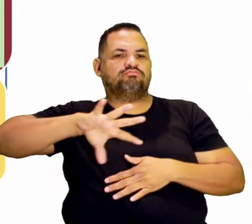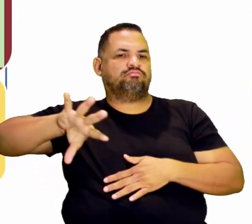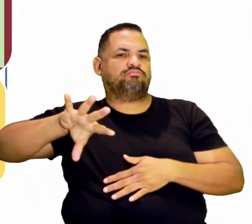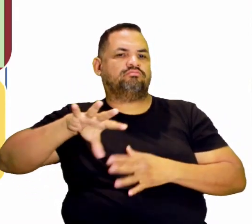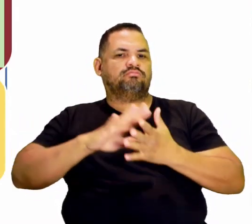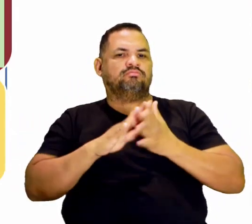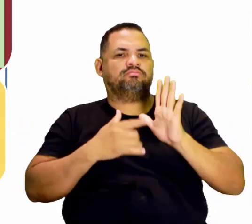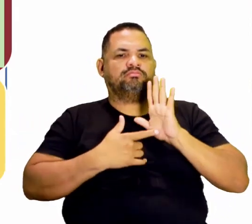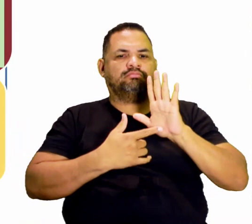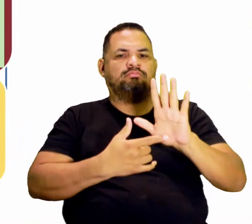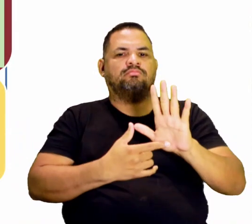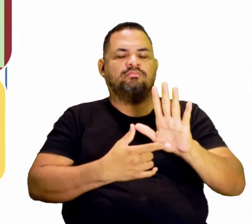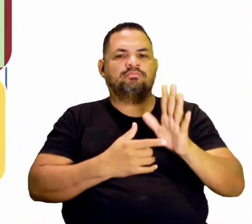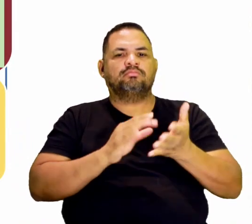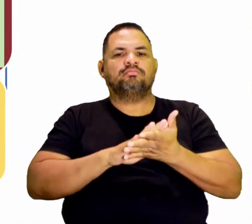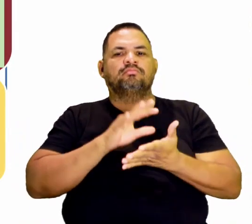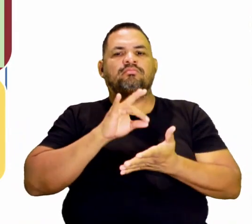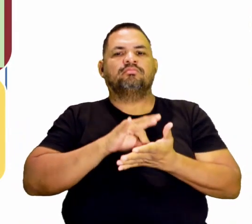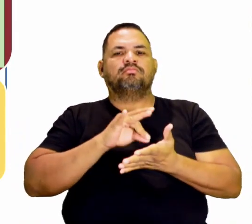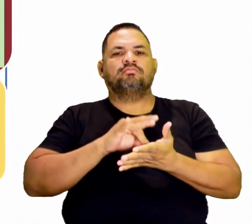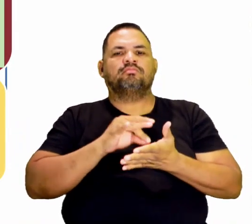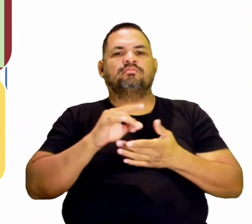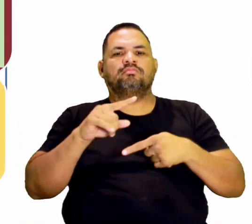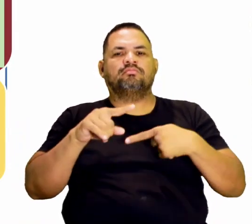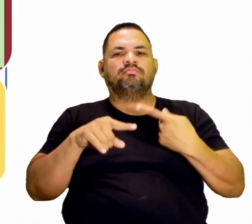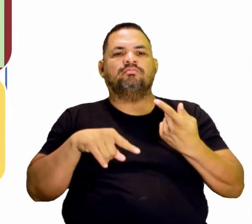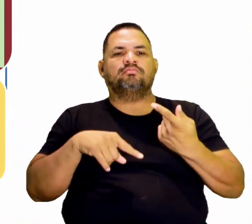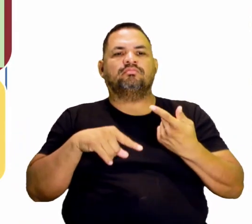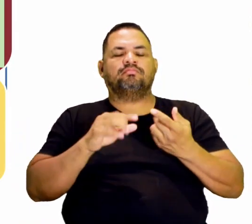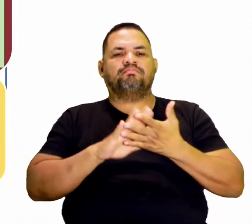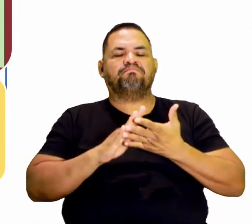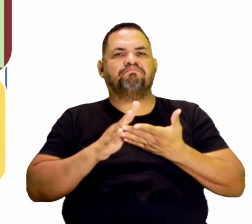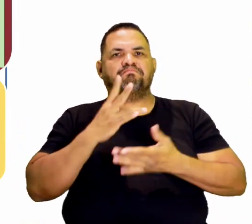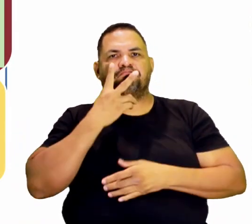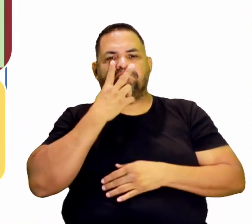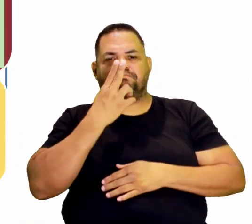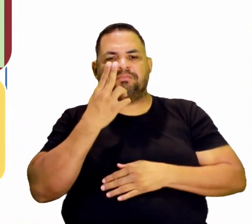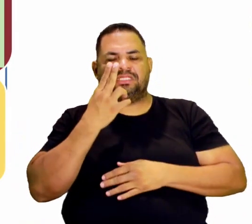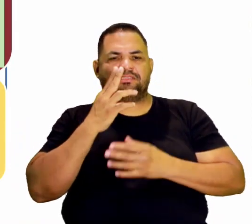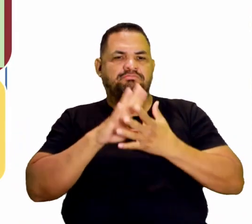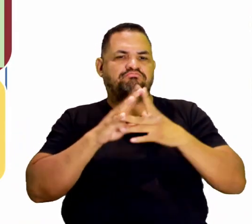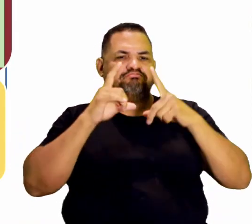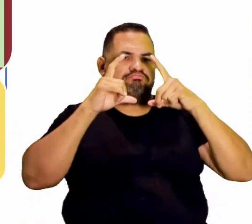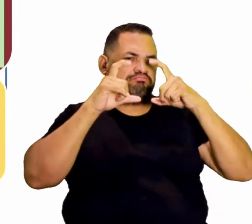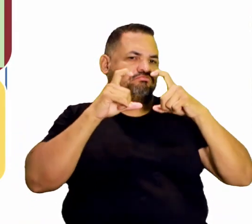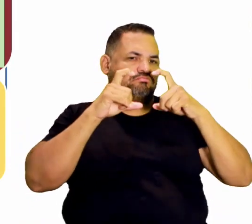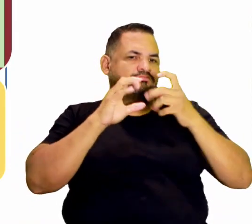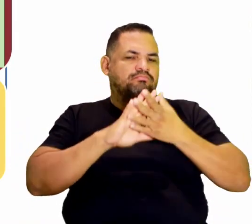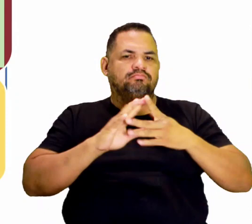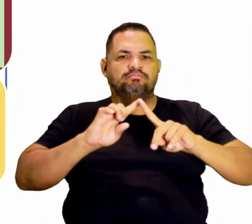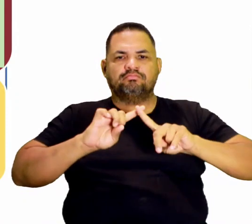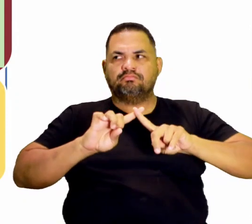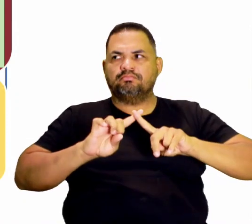apenas representar a realidade em forma da